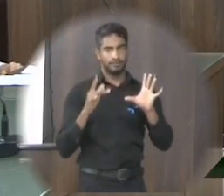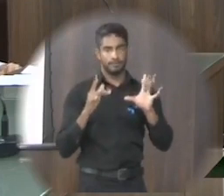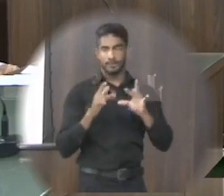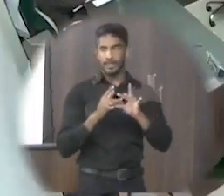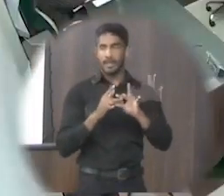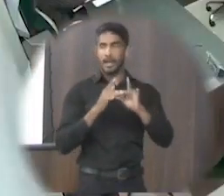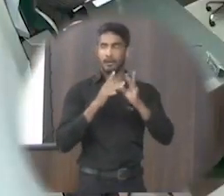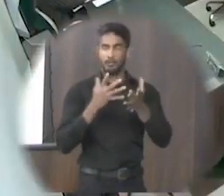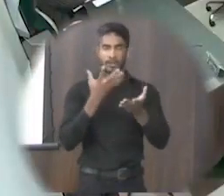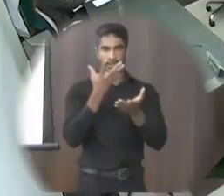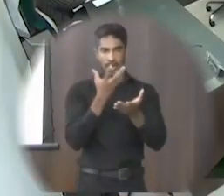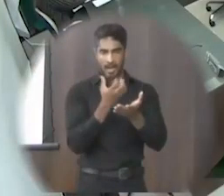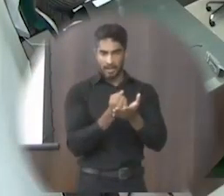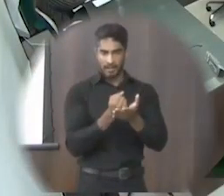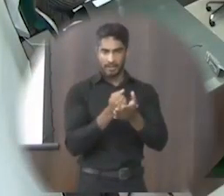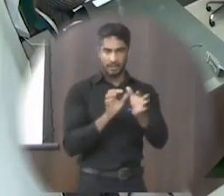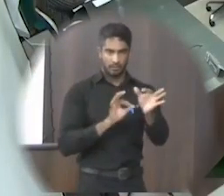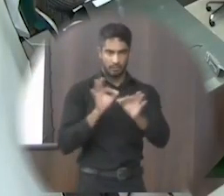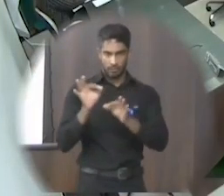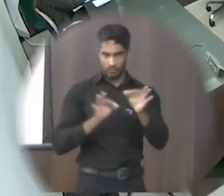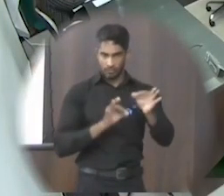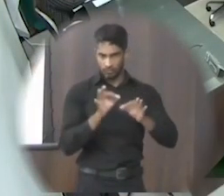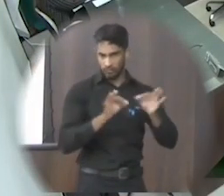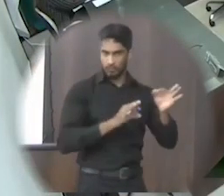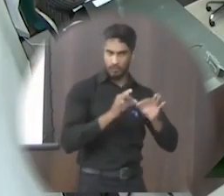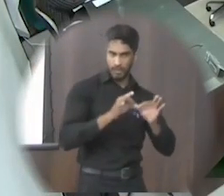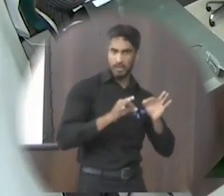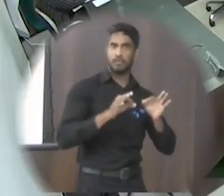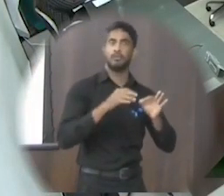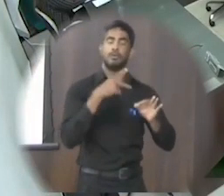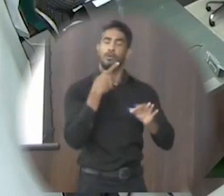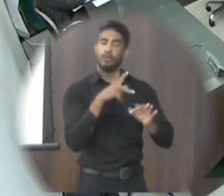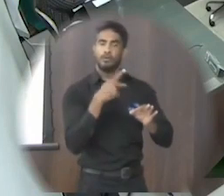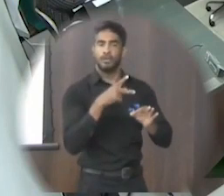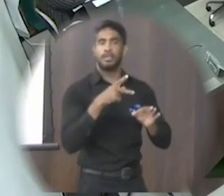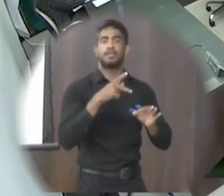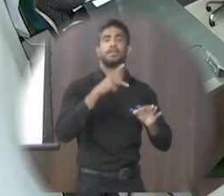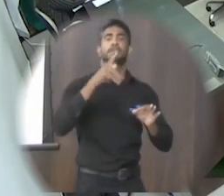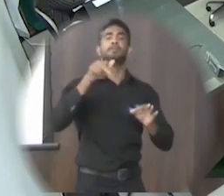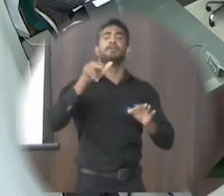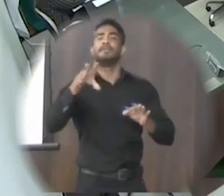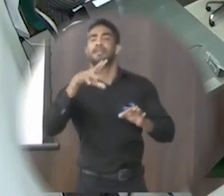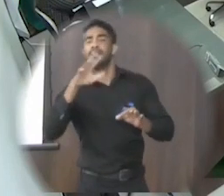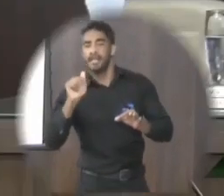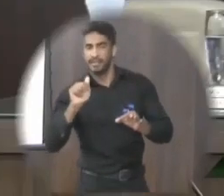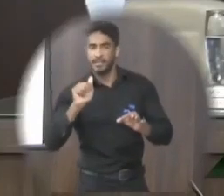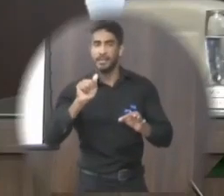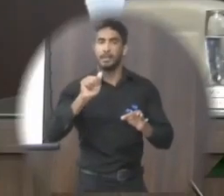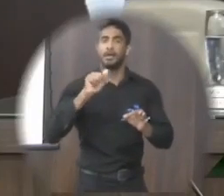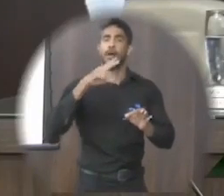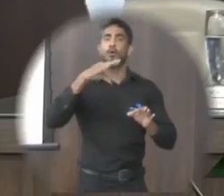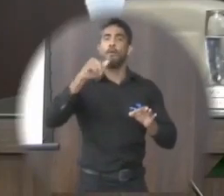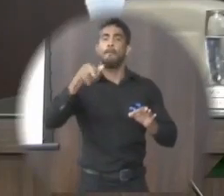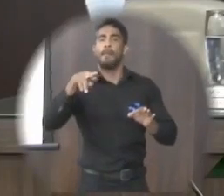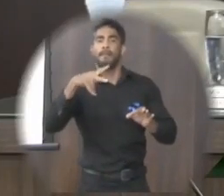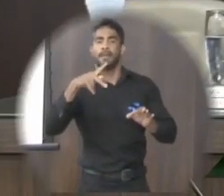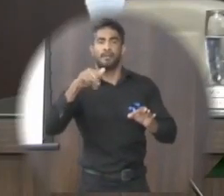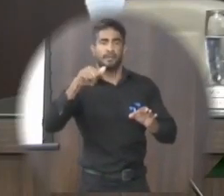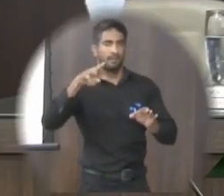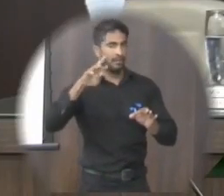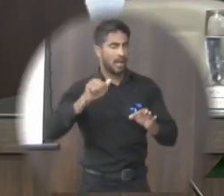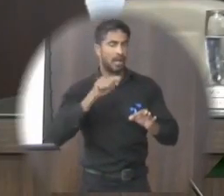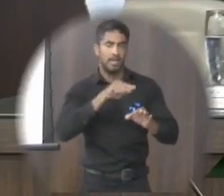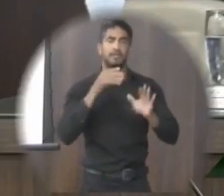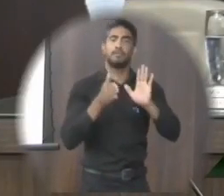Autoriza a adesão do plano de benefícios de previdência complementar e da outras providências. Foi o